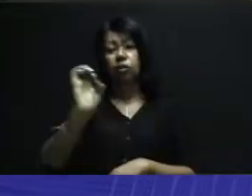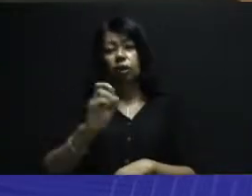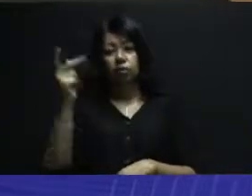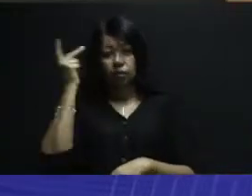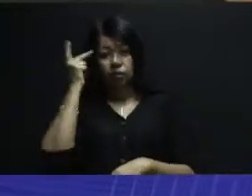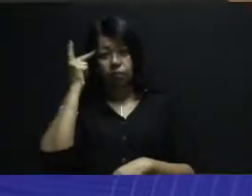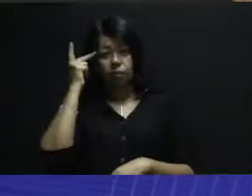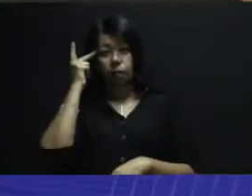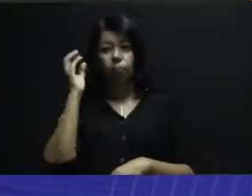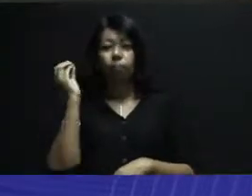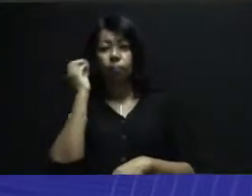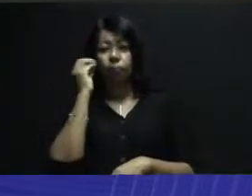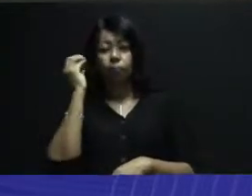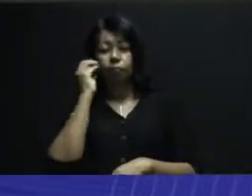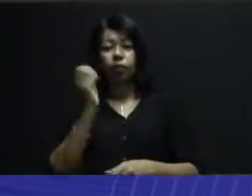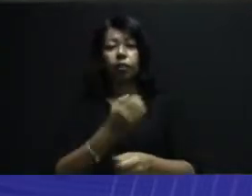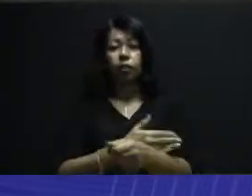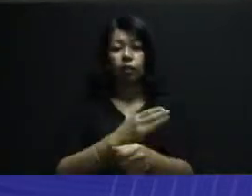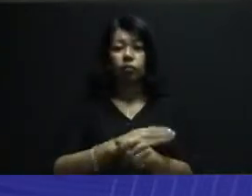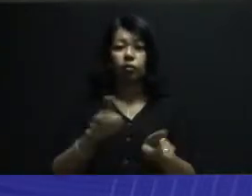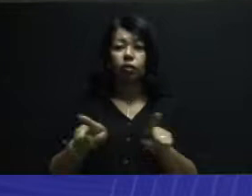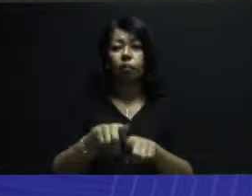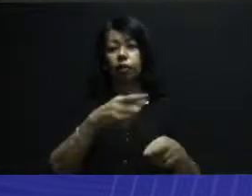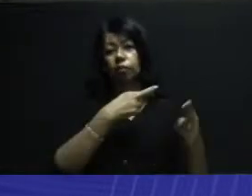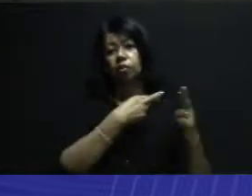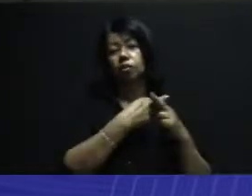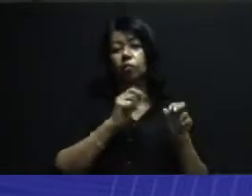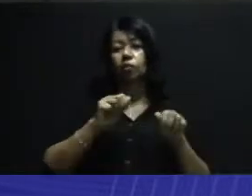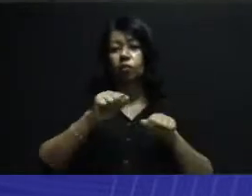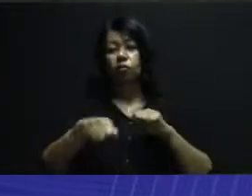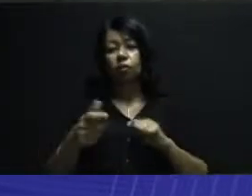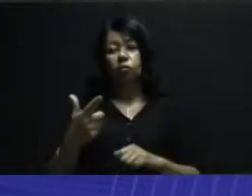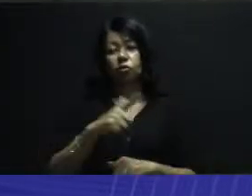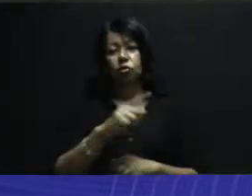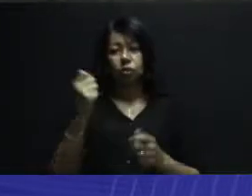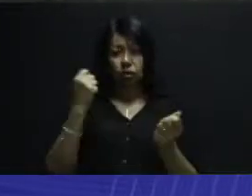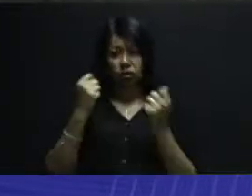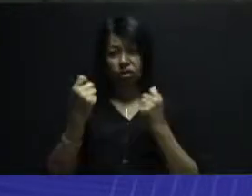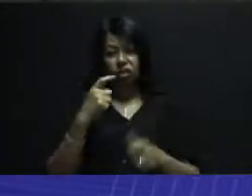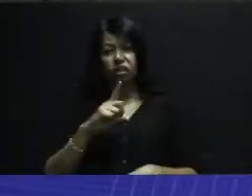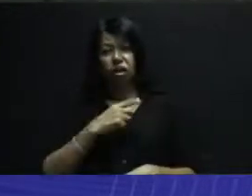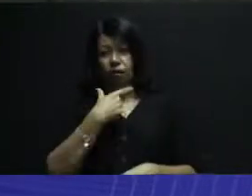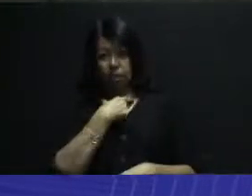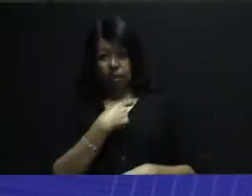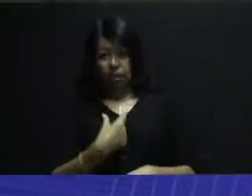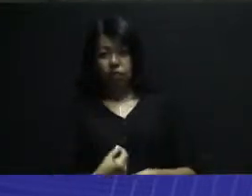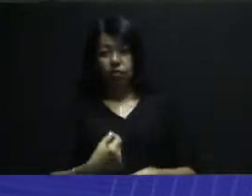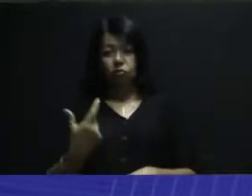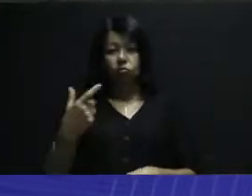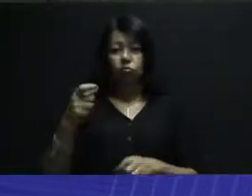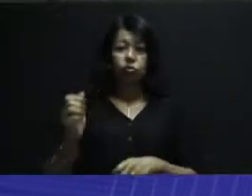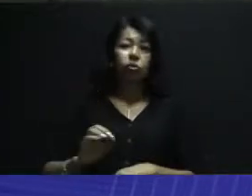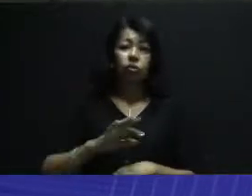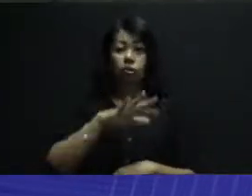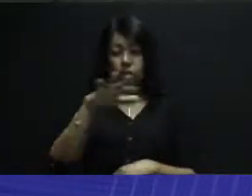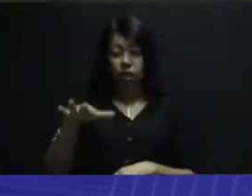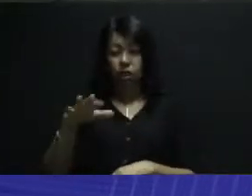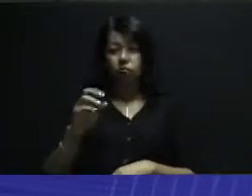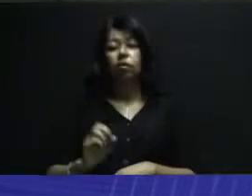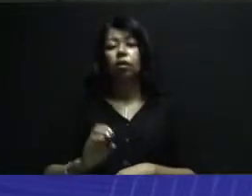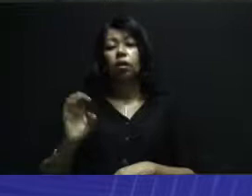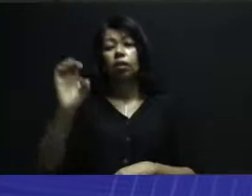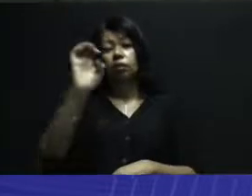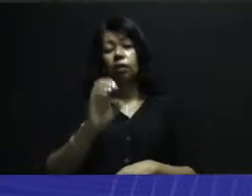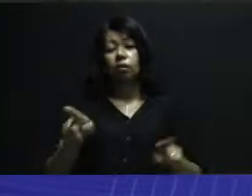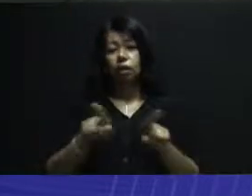experiente treinador também é responsável pela formação de vários atletas medalhistas em níveis regionais, estaduais